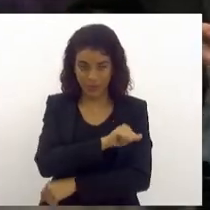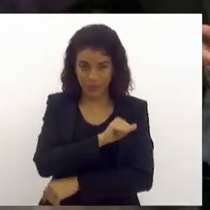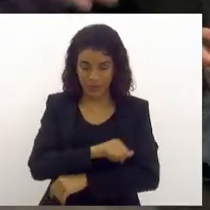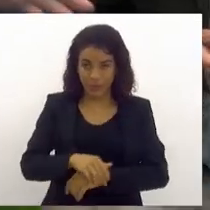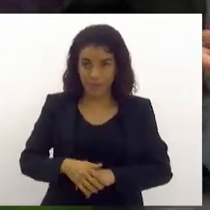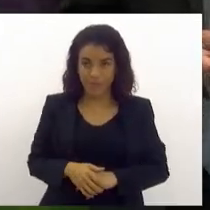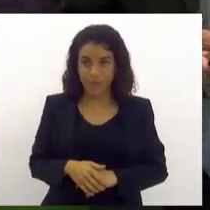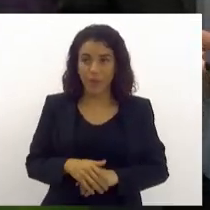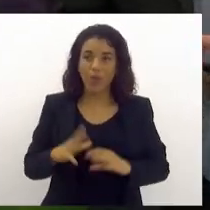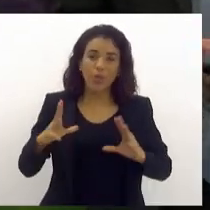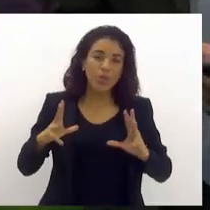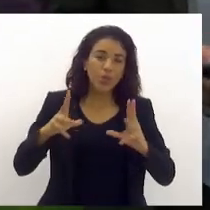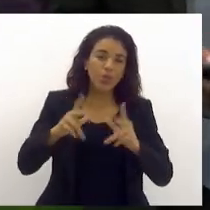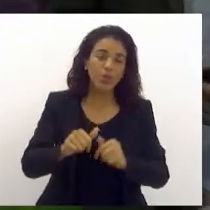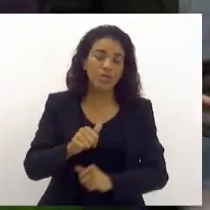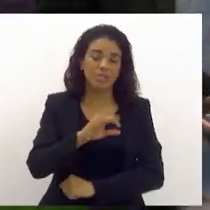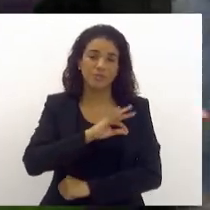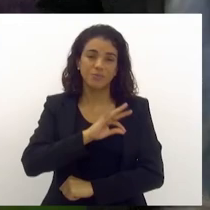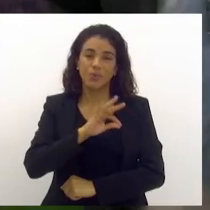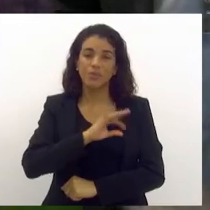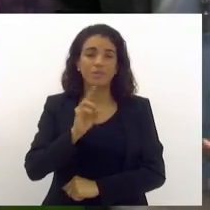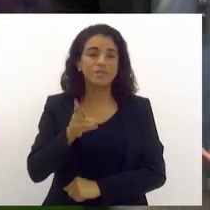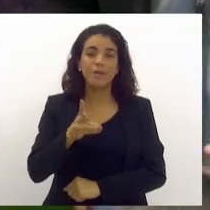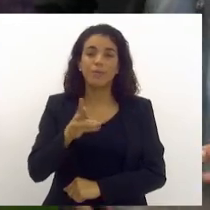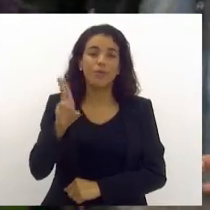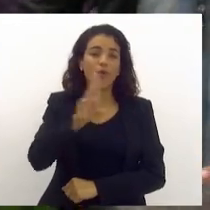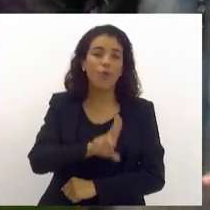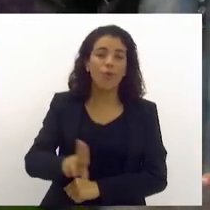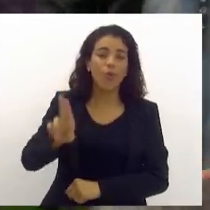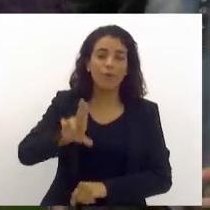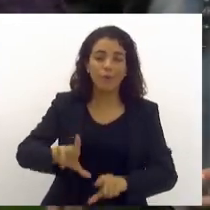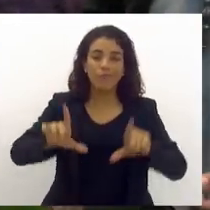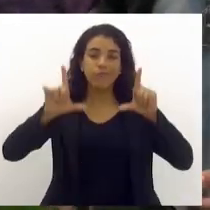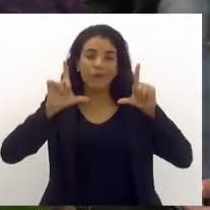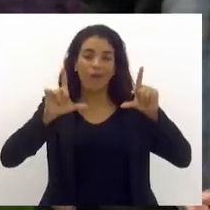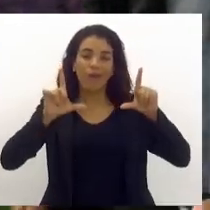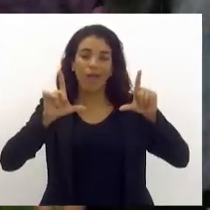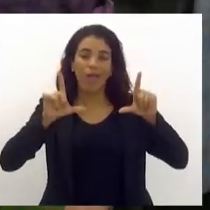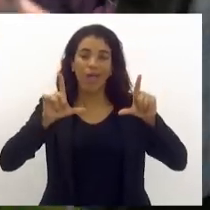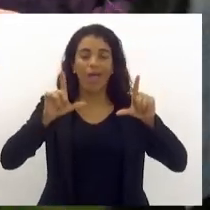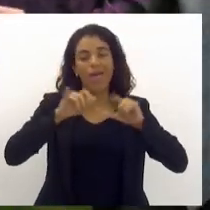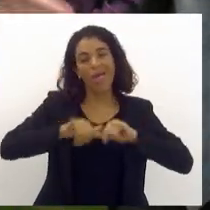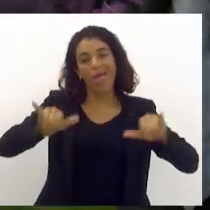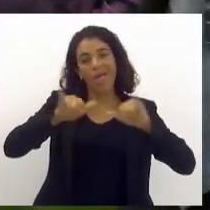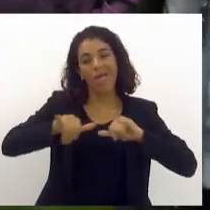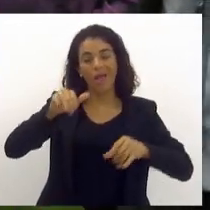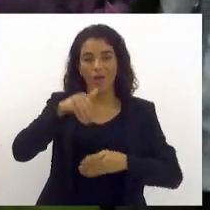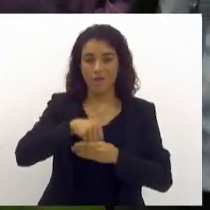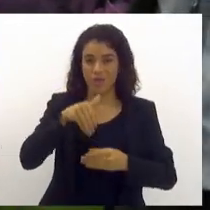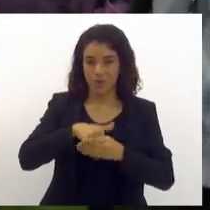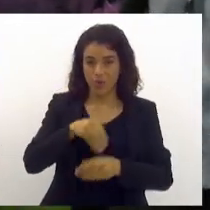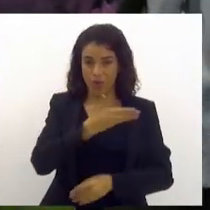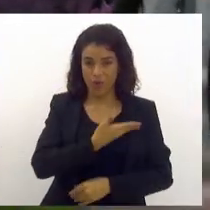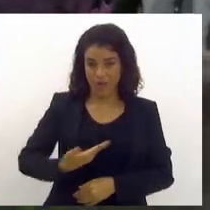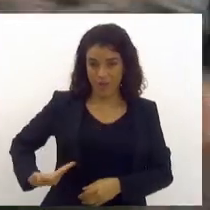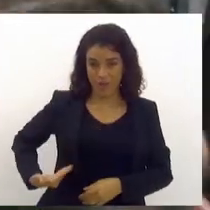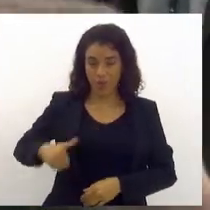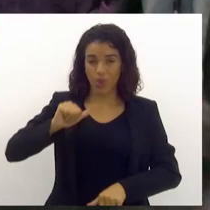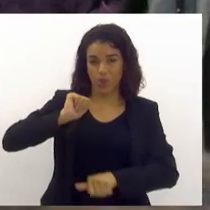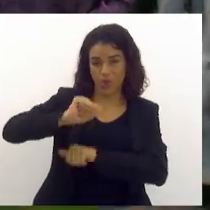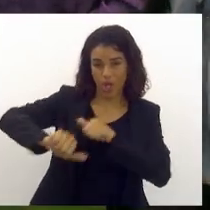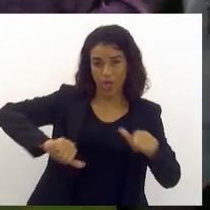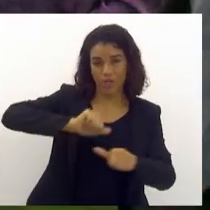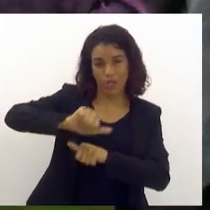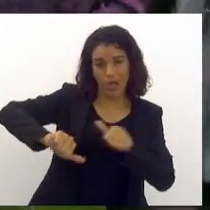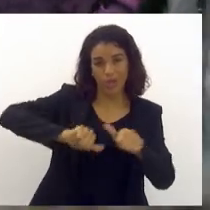todas as polícias do Rio de Janeiro sempre foram palcos eleitorais, palco eleitoreiro. Entra governador, sai governador, as promessas são as mesmas.